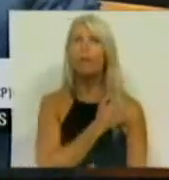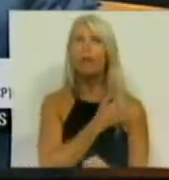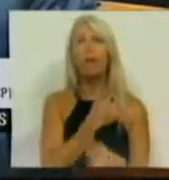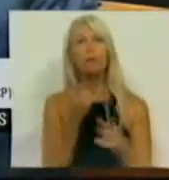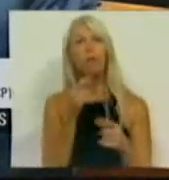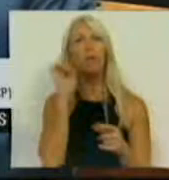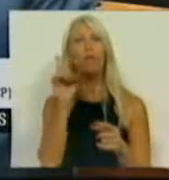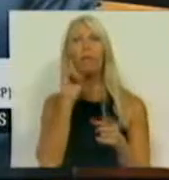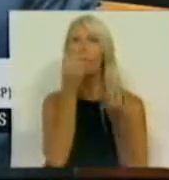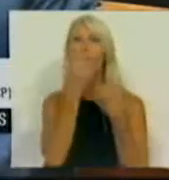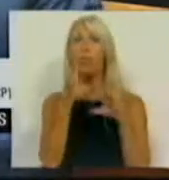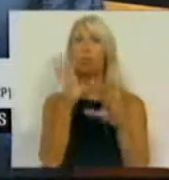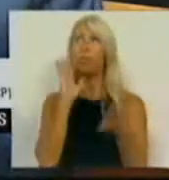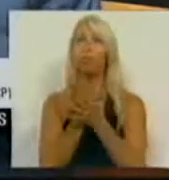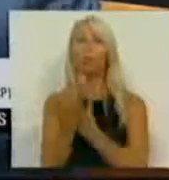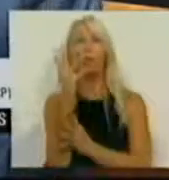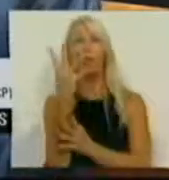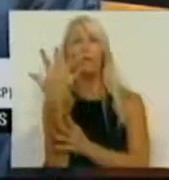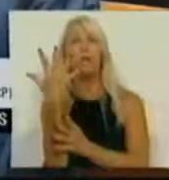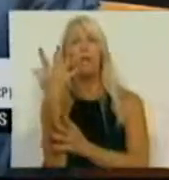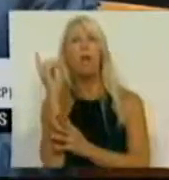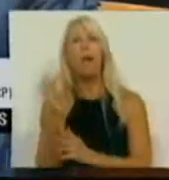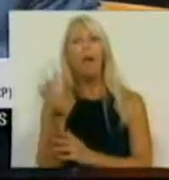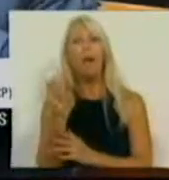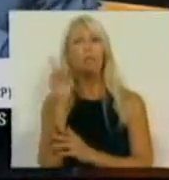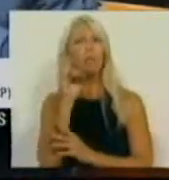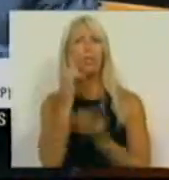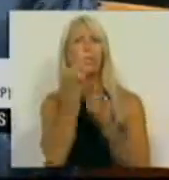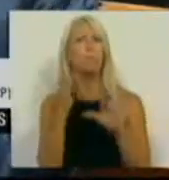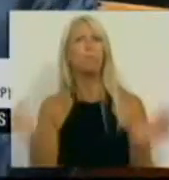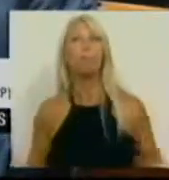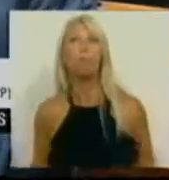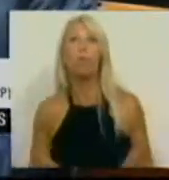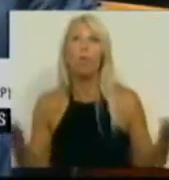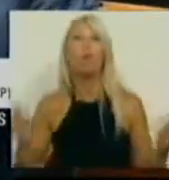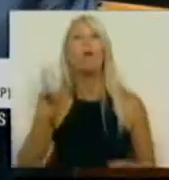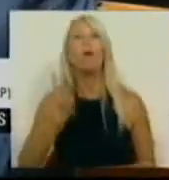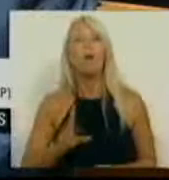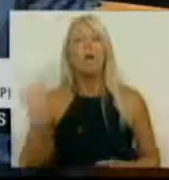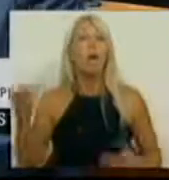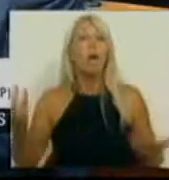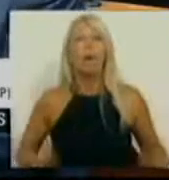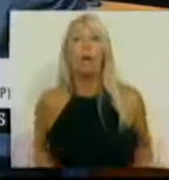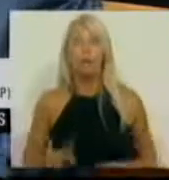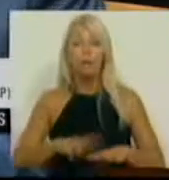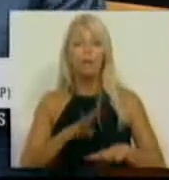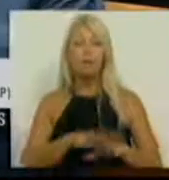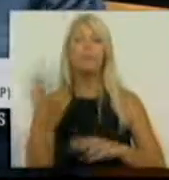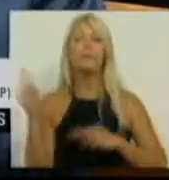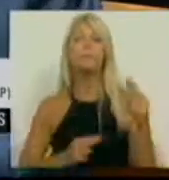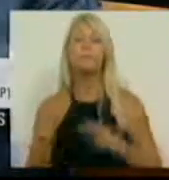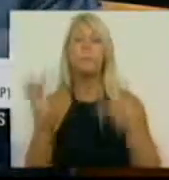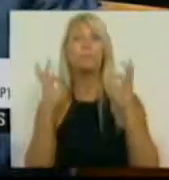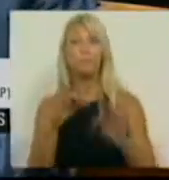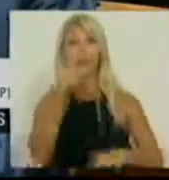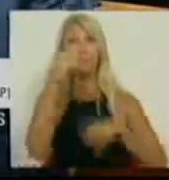nestes últimos 4, 5 anos. Ora, o que hoje acontece é que a administração fiscal trata os contribuintes como